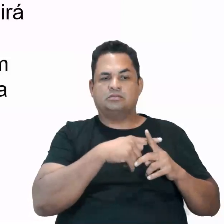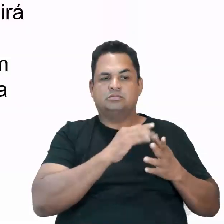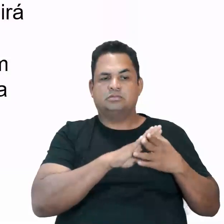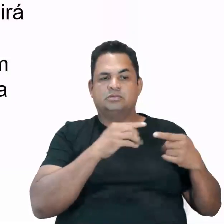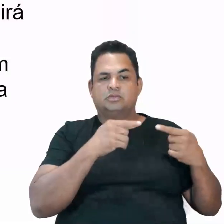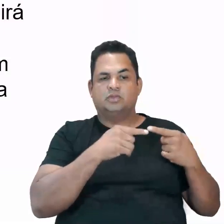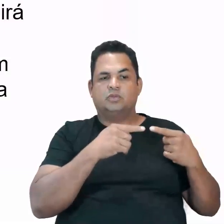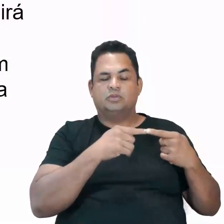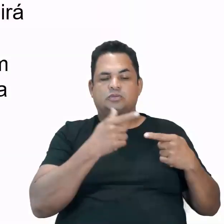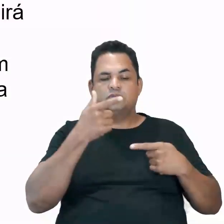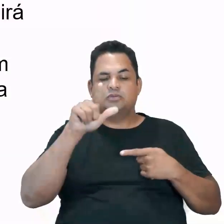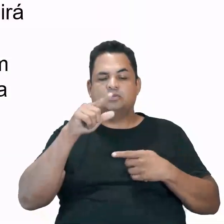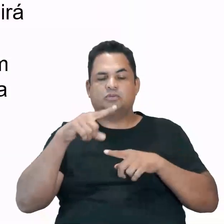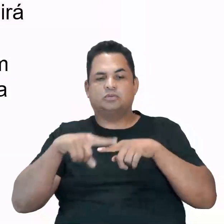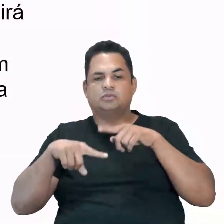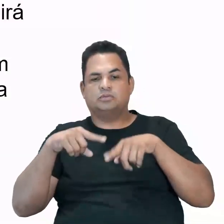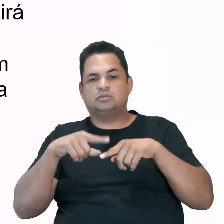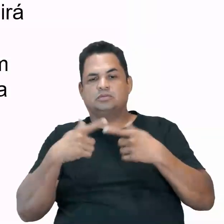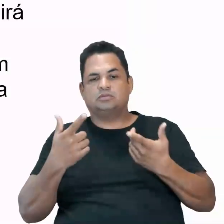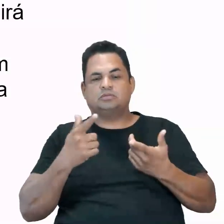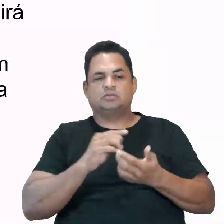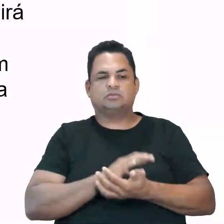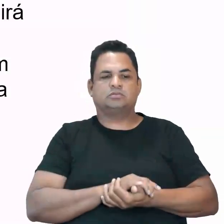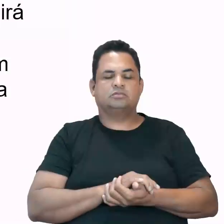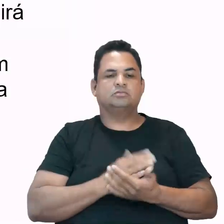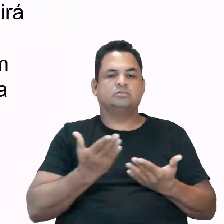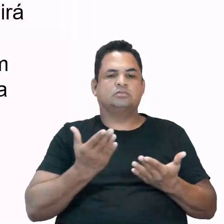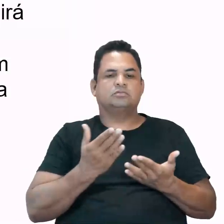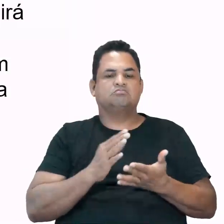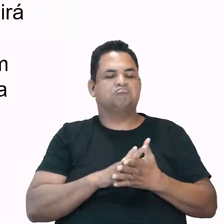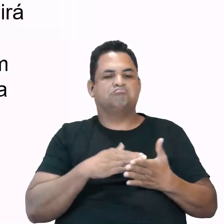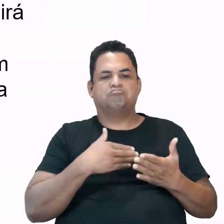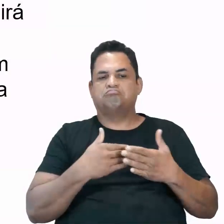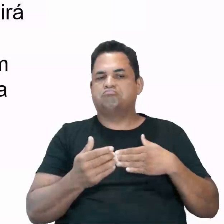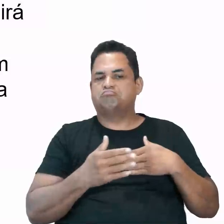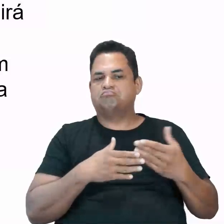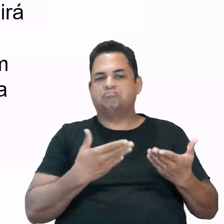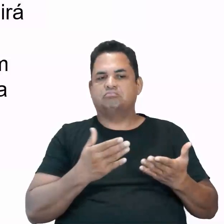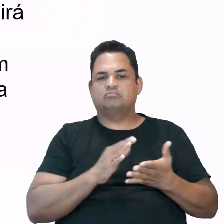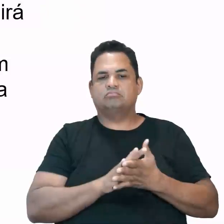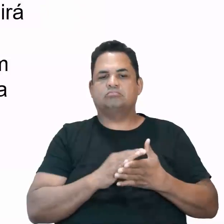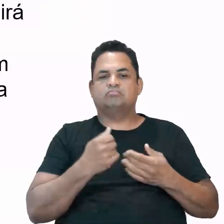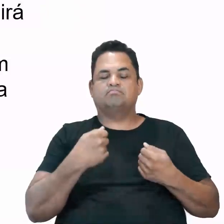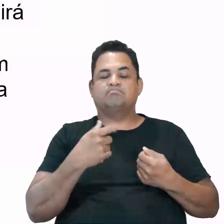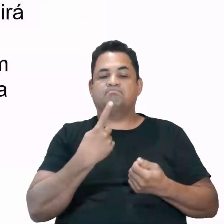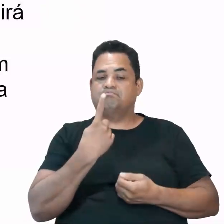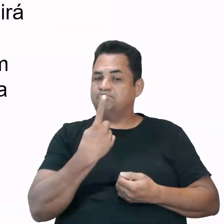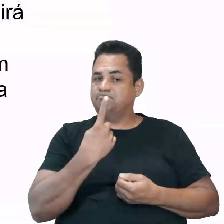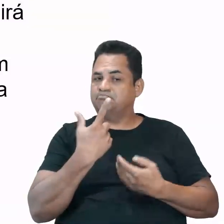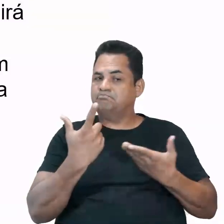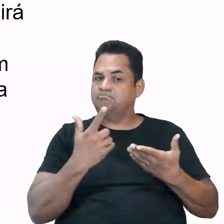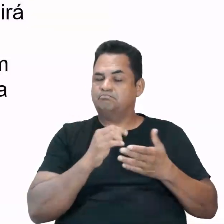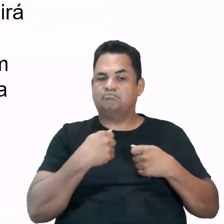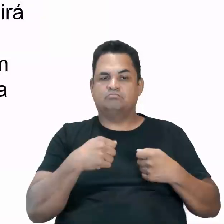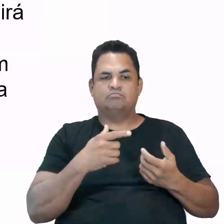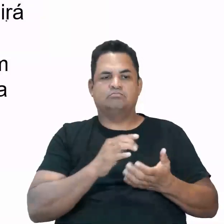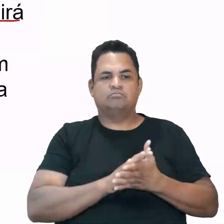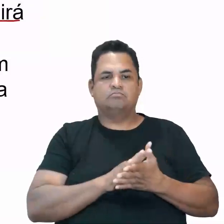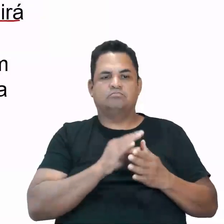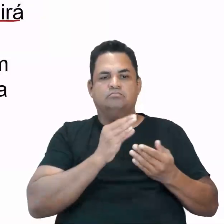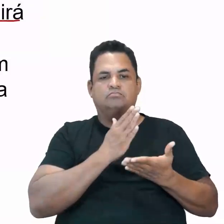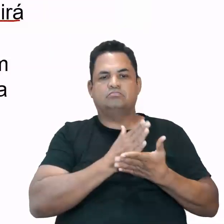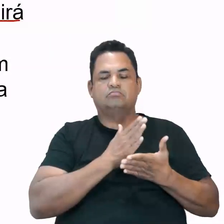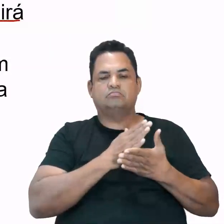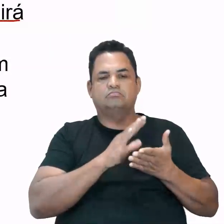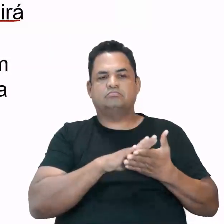outro corpo. Aí o outro não diz se está carregado ou não, isso não importa. Mas um tem que estar. Parte da carga irá